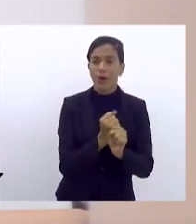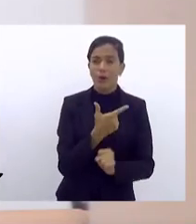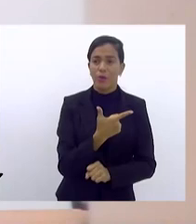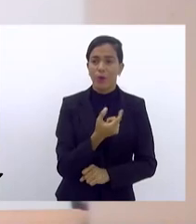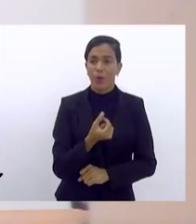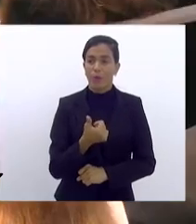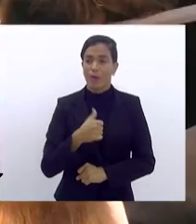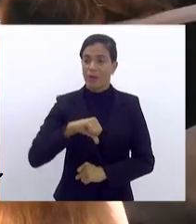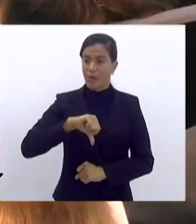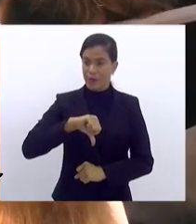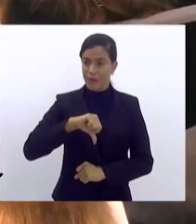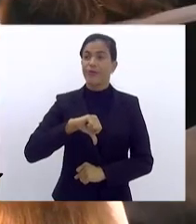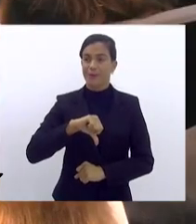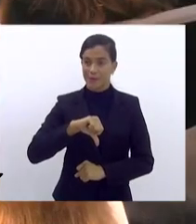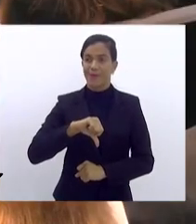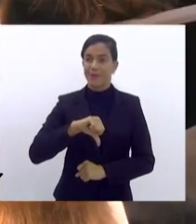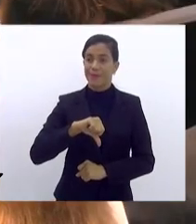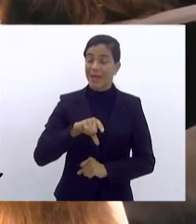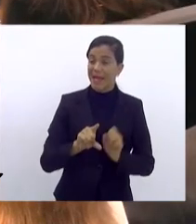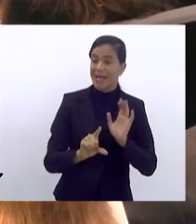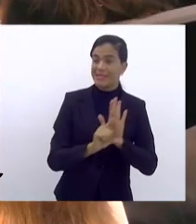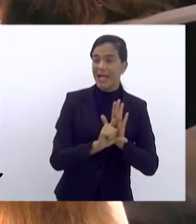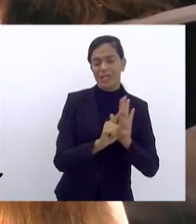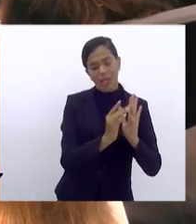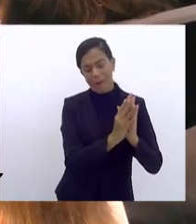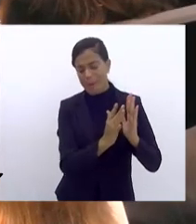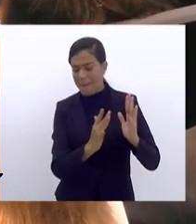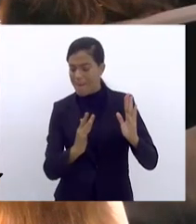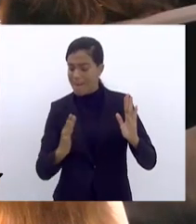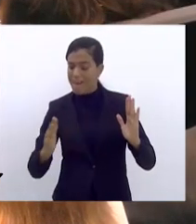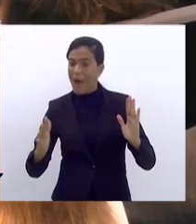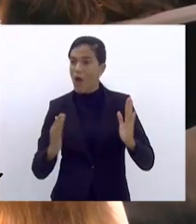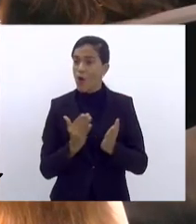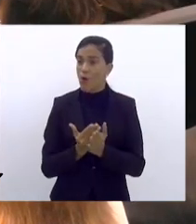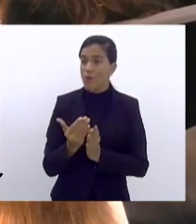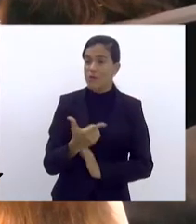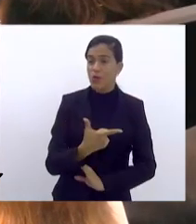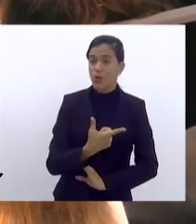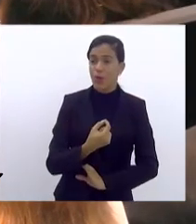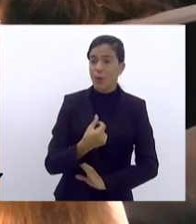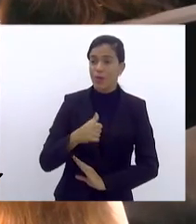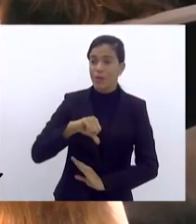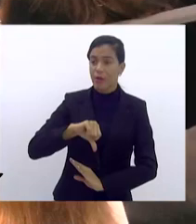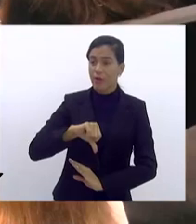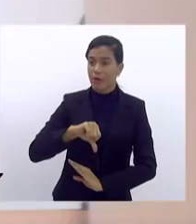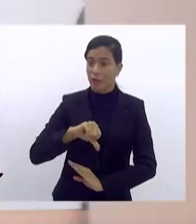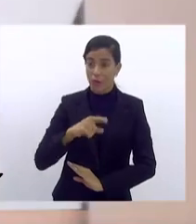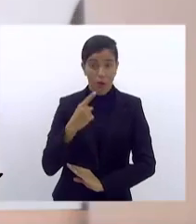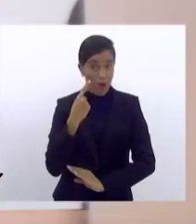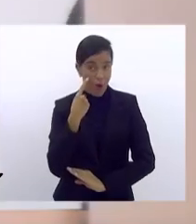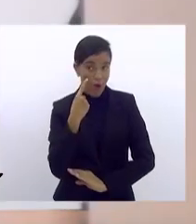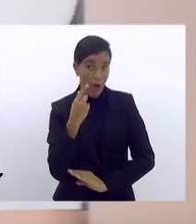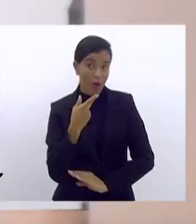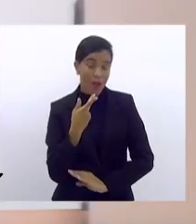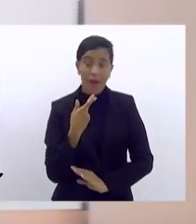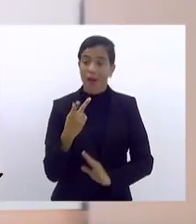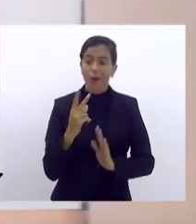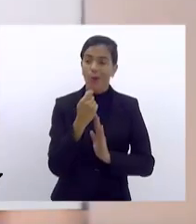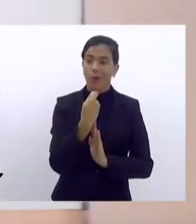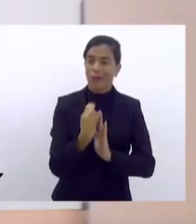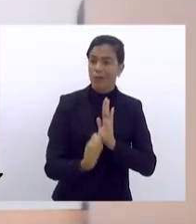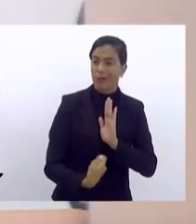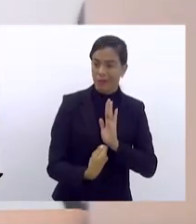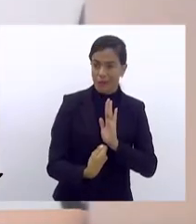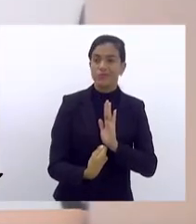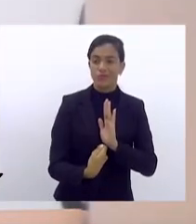Machado citou aqui essa lei está tramitando desde 2019 e olha o que ela está trazendo o que a gente está